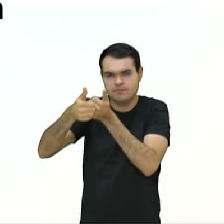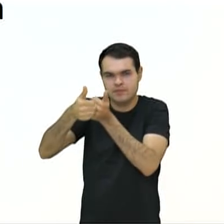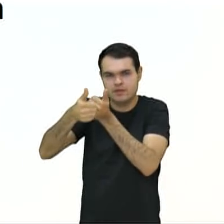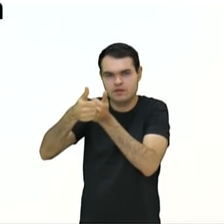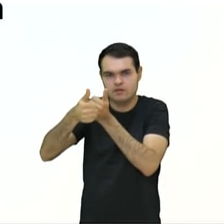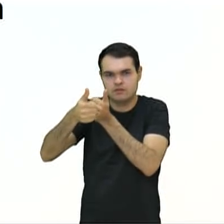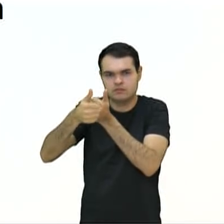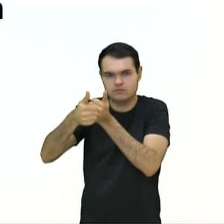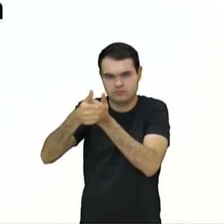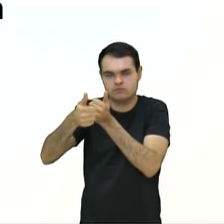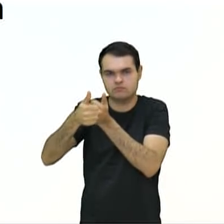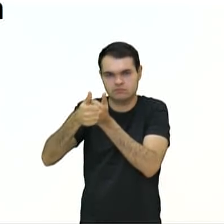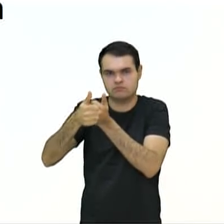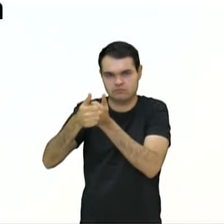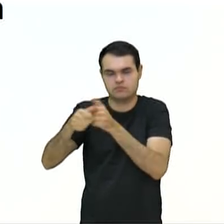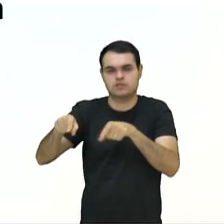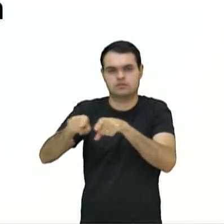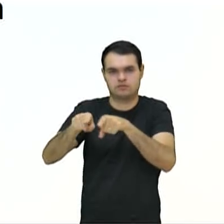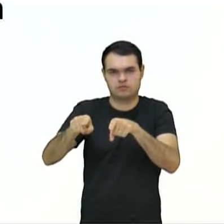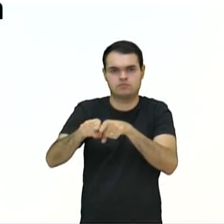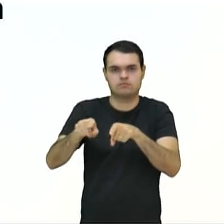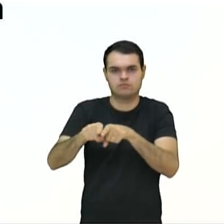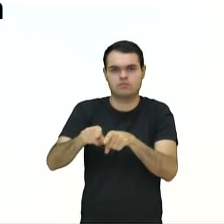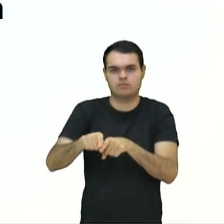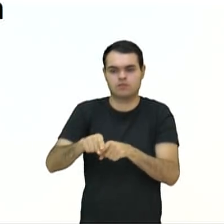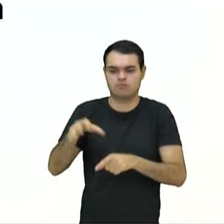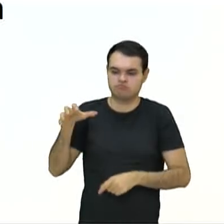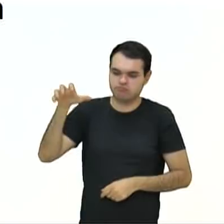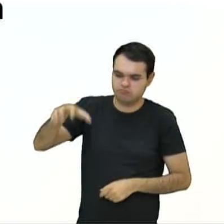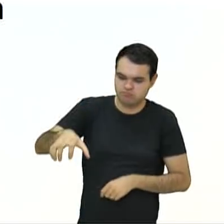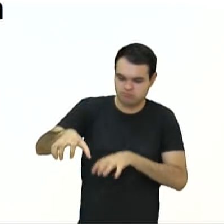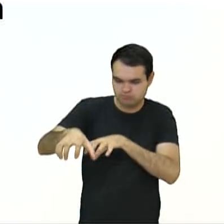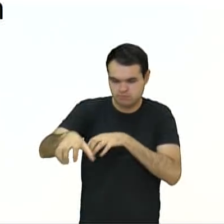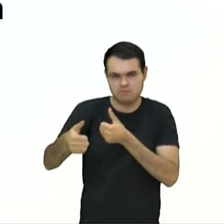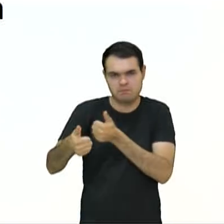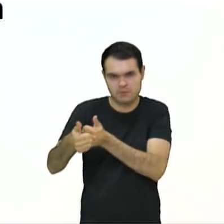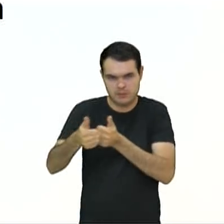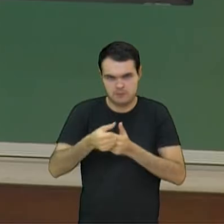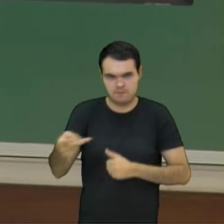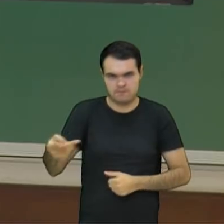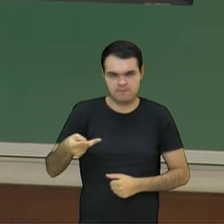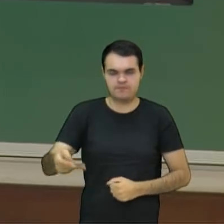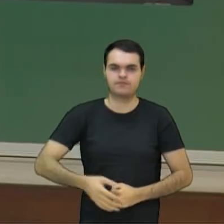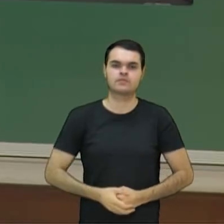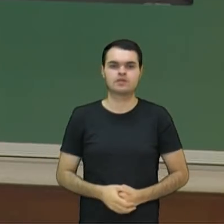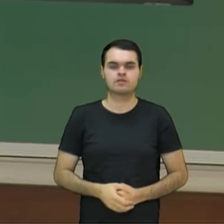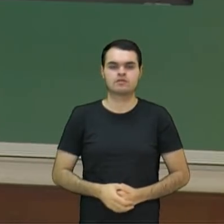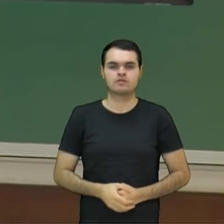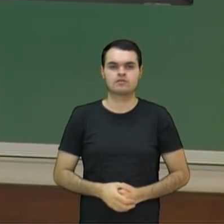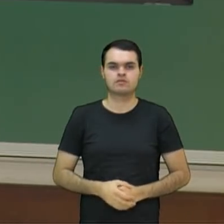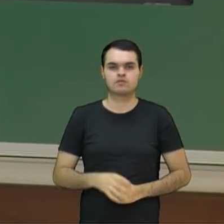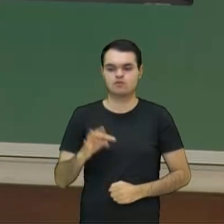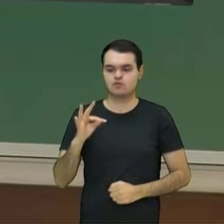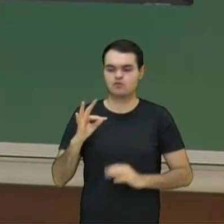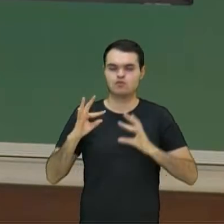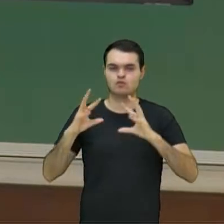foi instalado São Vicente, também instalado a Vila de Nossa Senhora da Vitória. Todos os Santos,